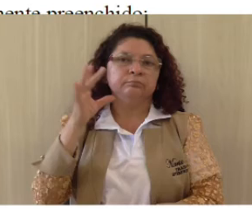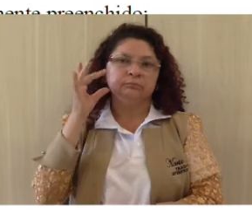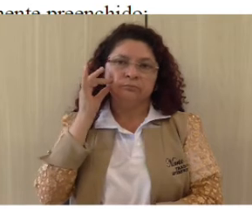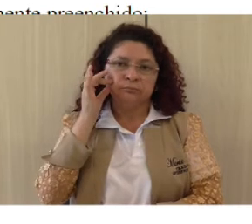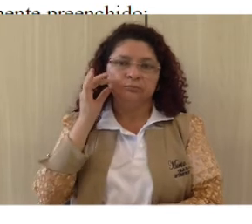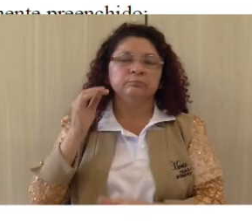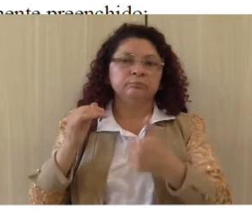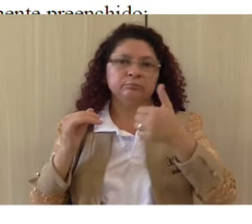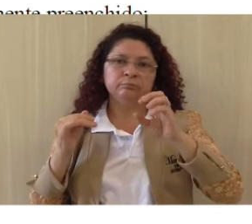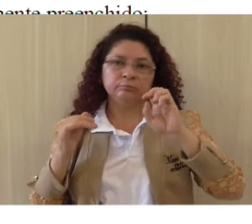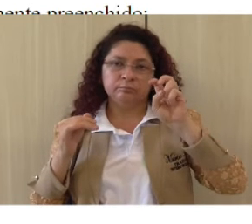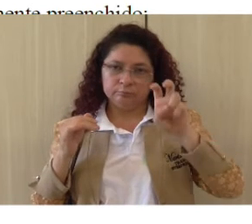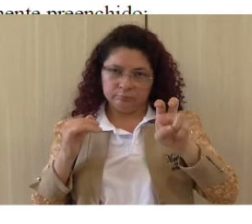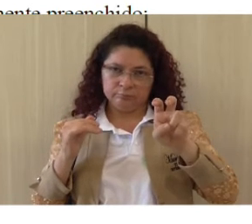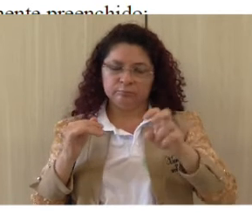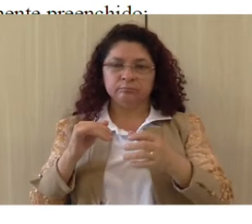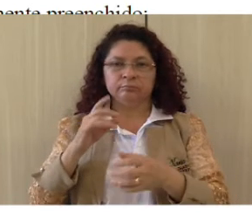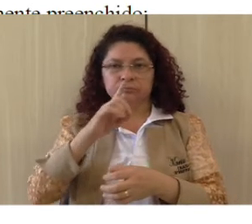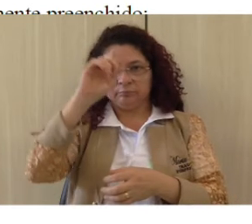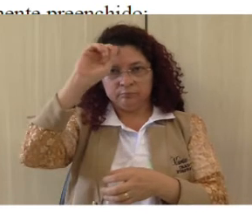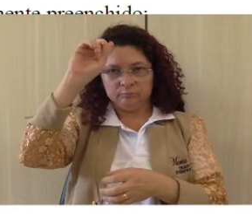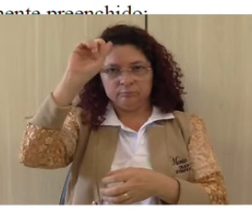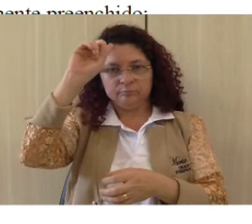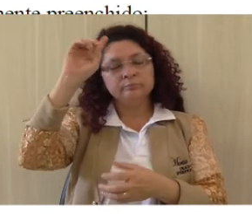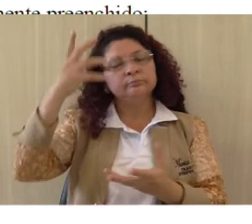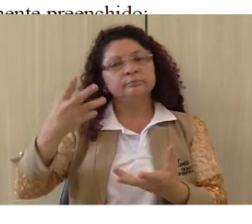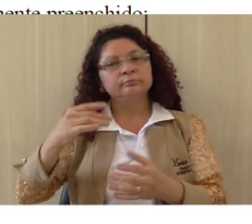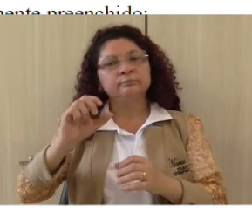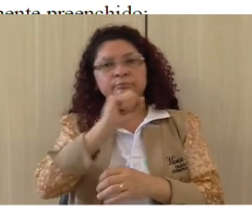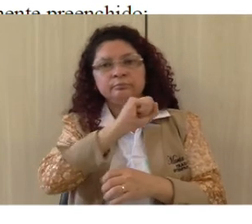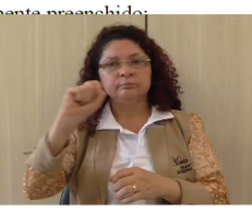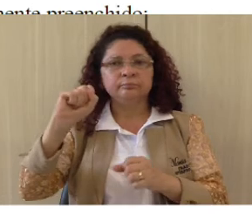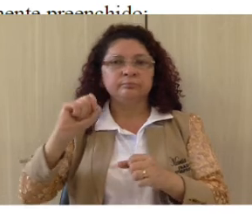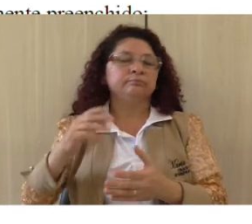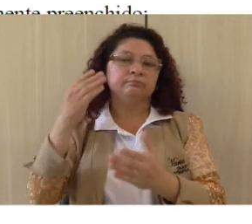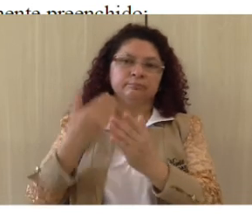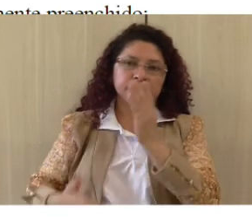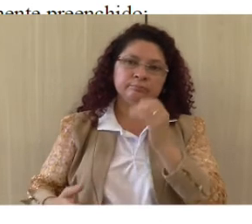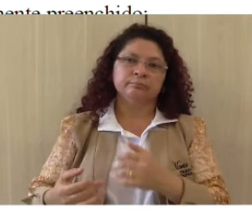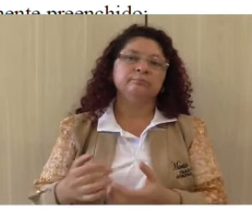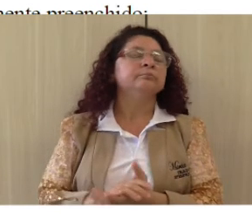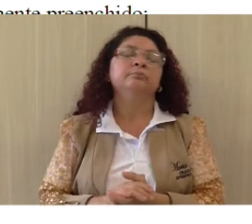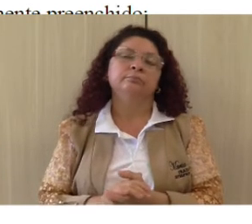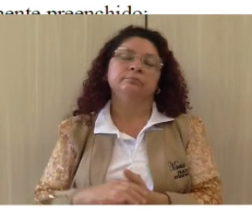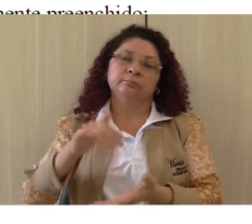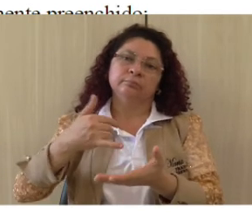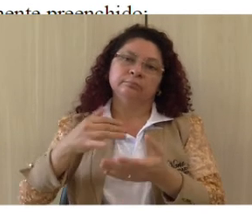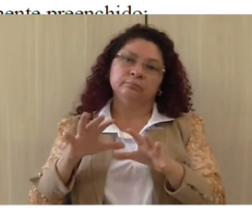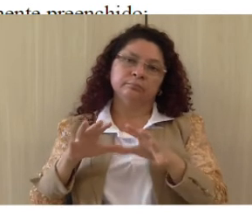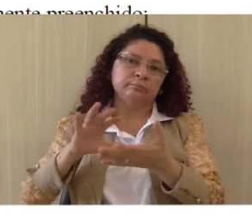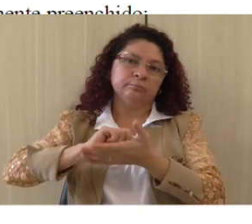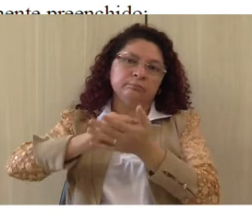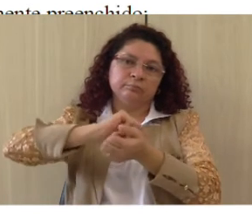até o 15º dia letivo do semestre de ingresso perderá o direito à vaga e sua matrícula será